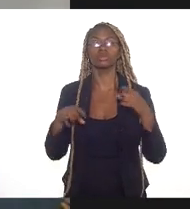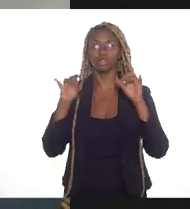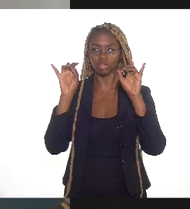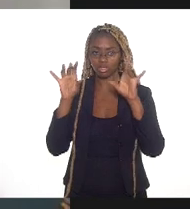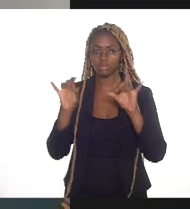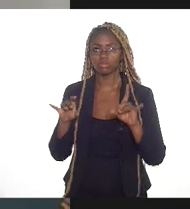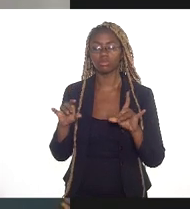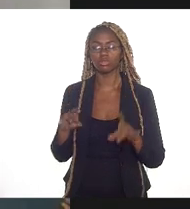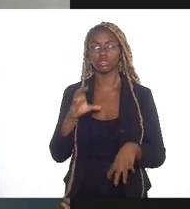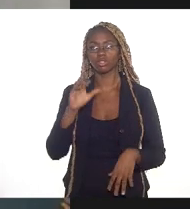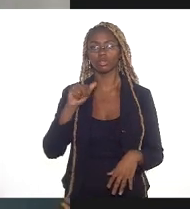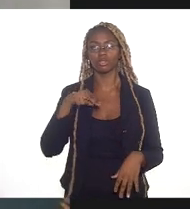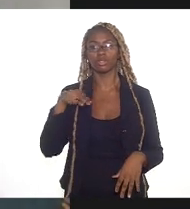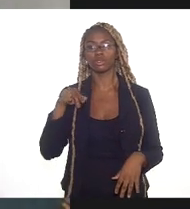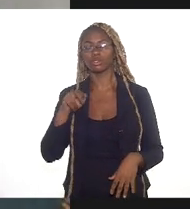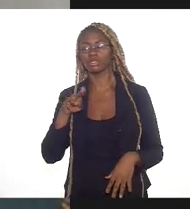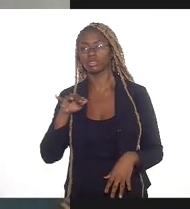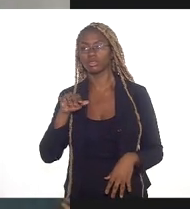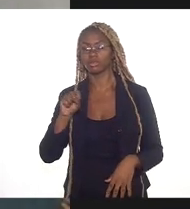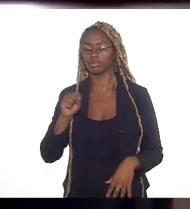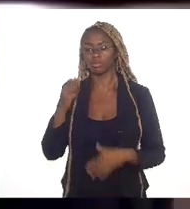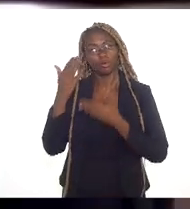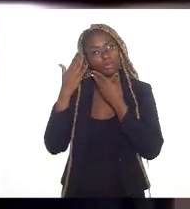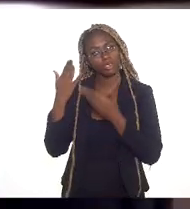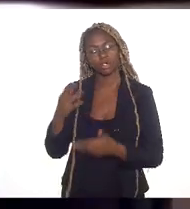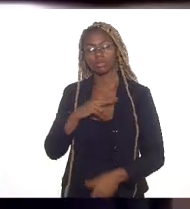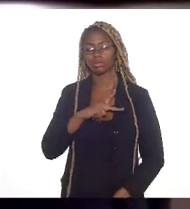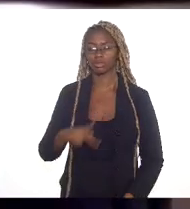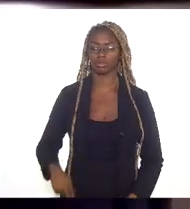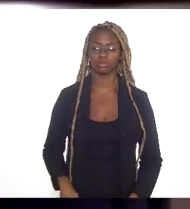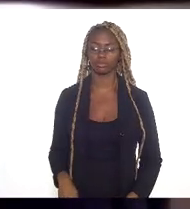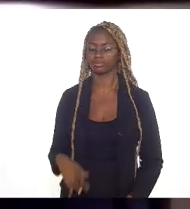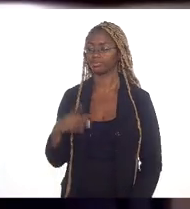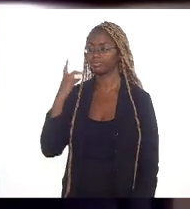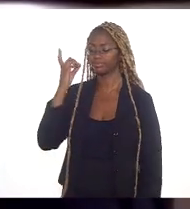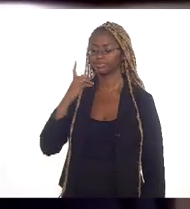da cannabis. Muito obrigada, presidente. Deputado Renato Zaca.